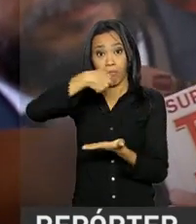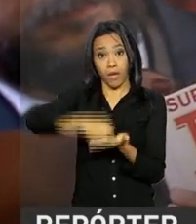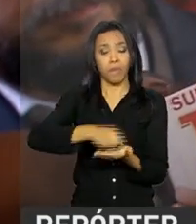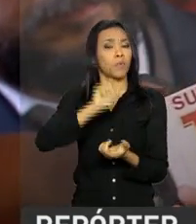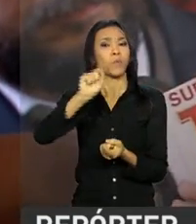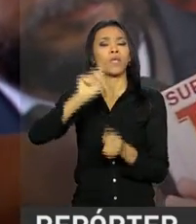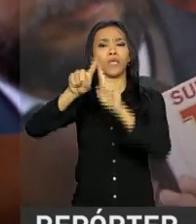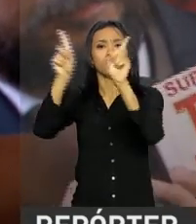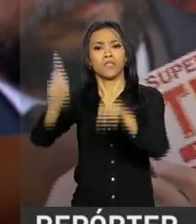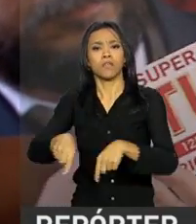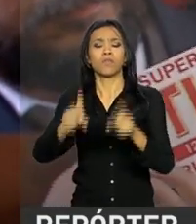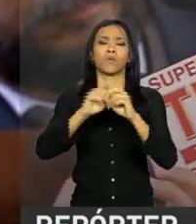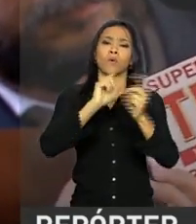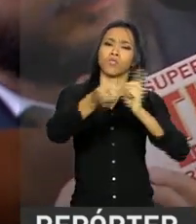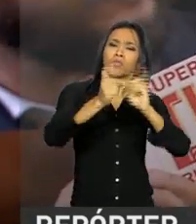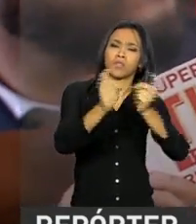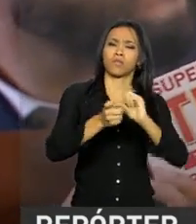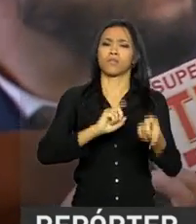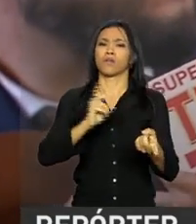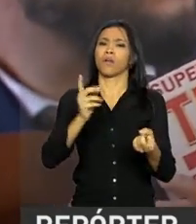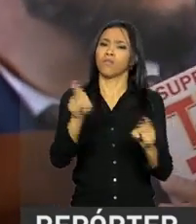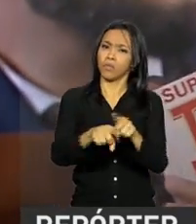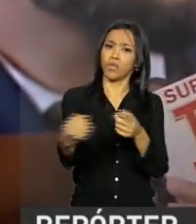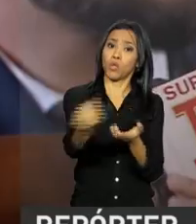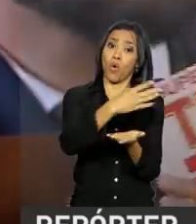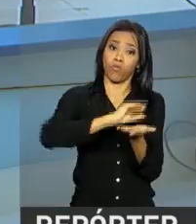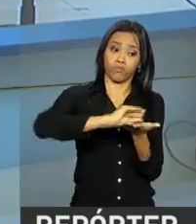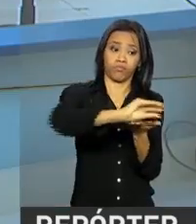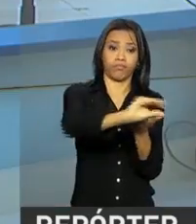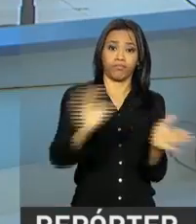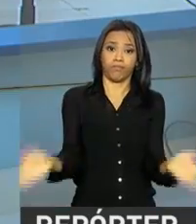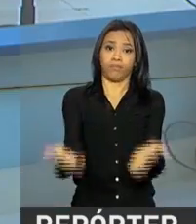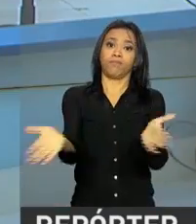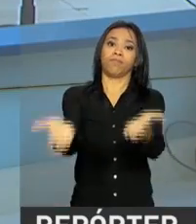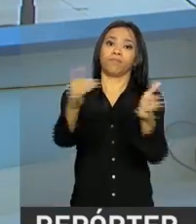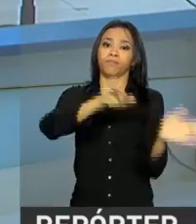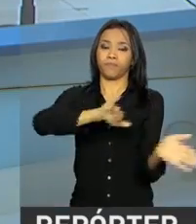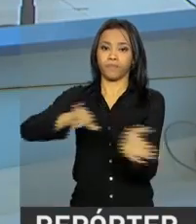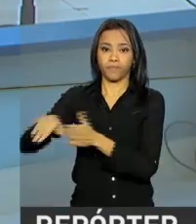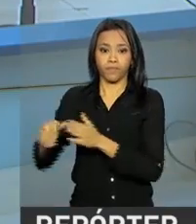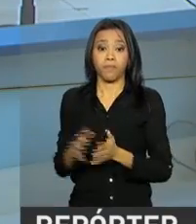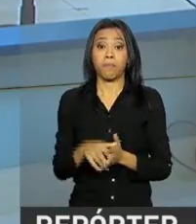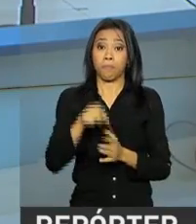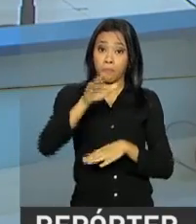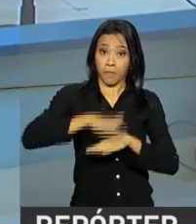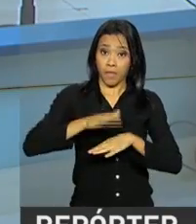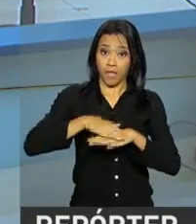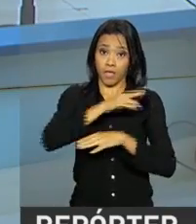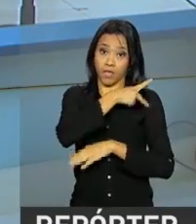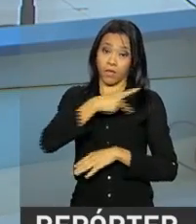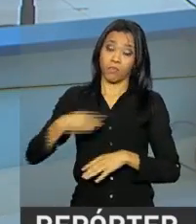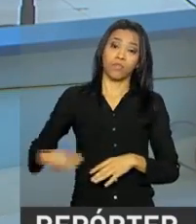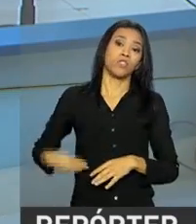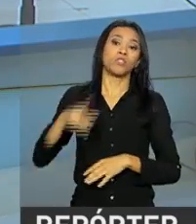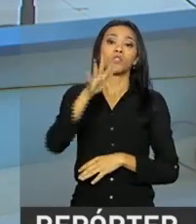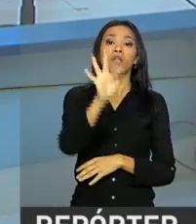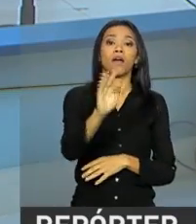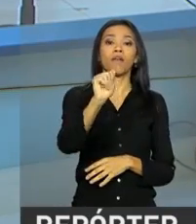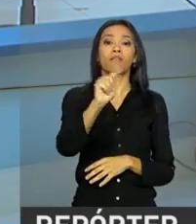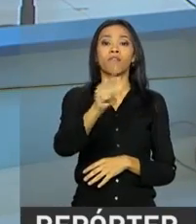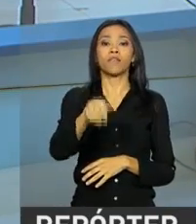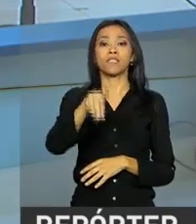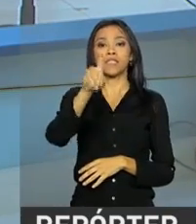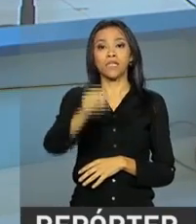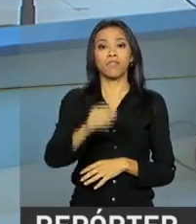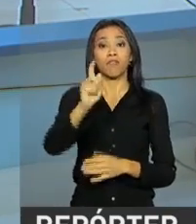servidores para o custeio da máquina e até para novos investimentos ainda de acordo com o ministro da Fazenda os estados deixarão